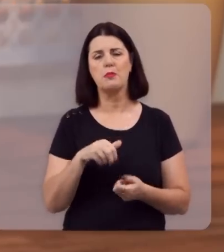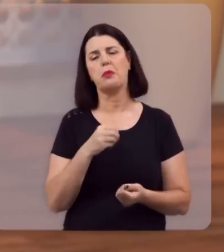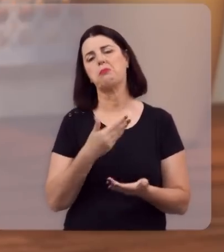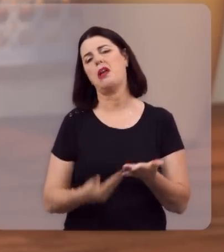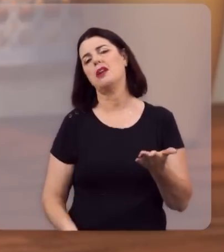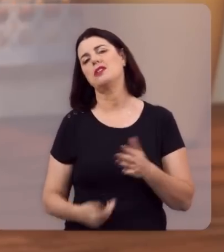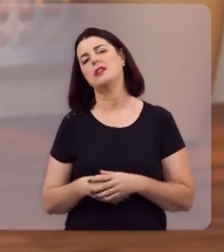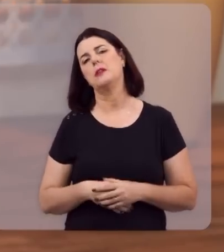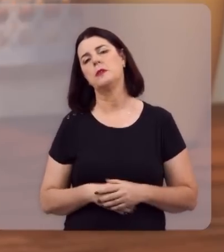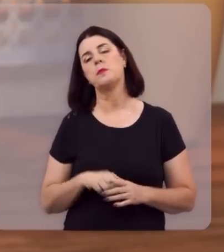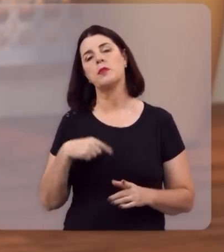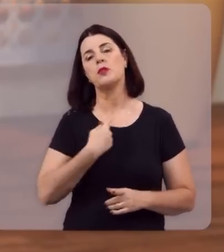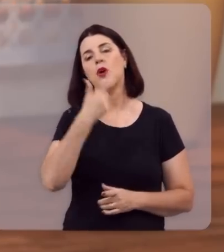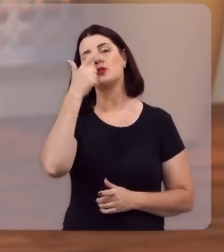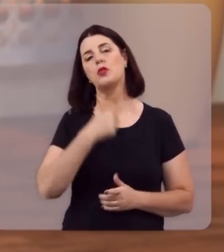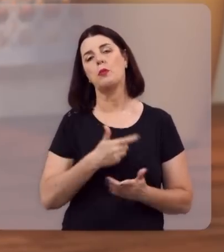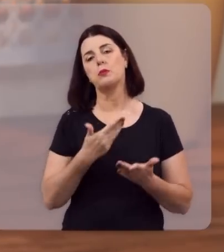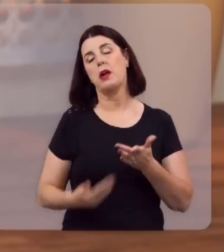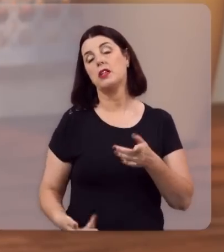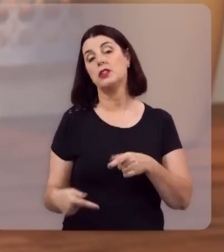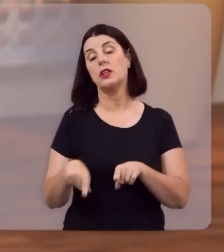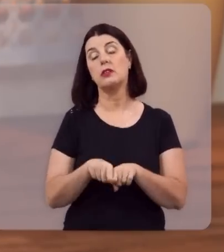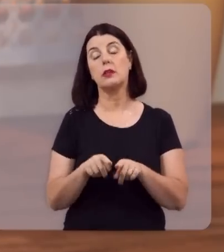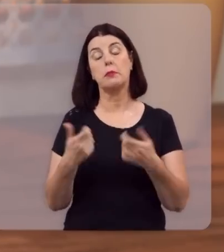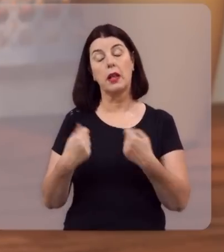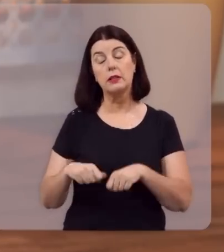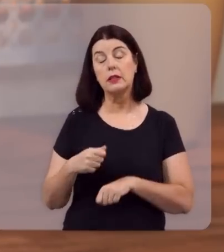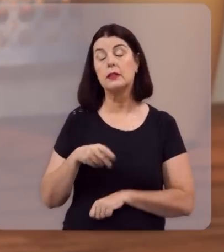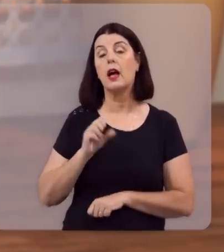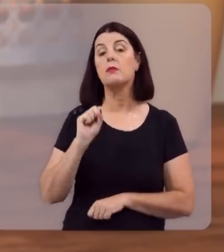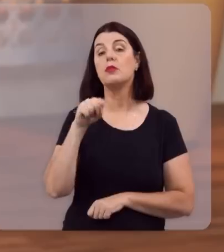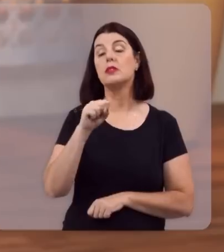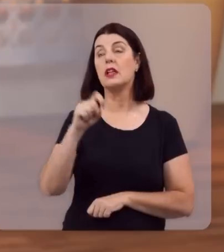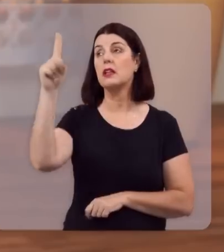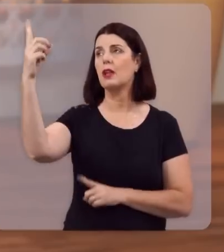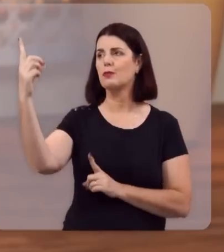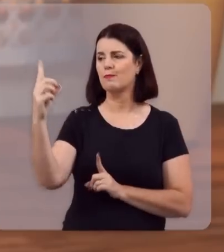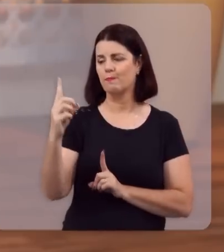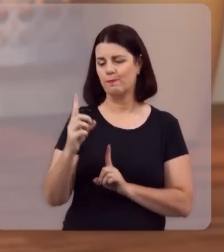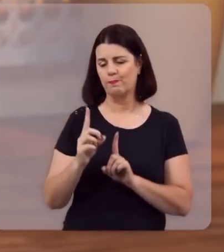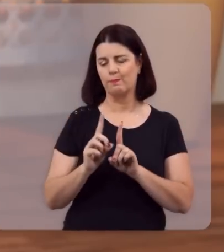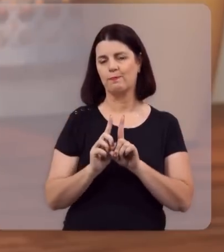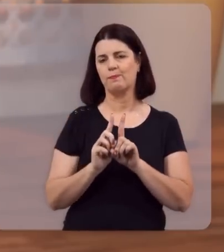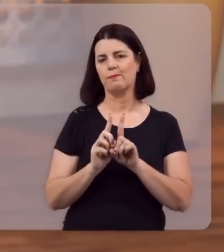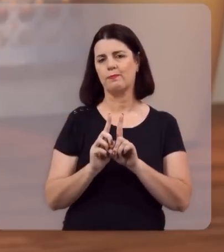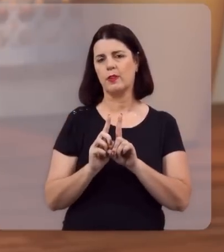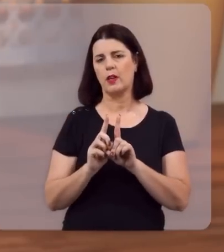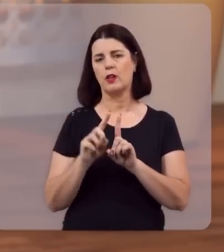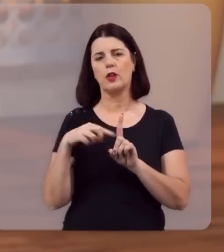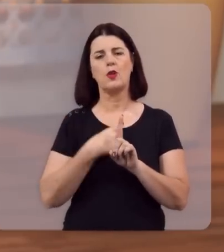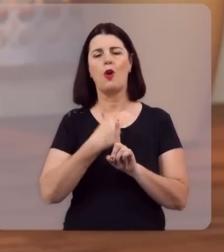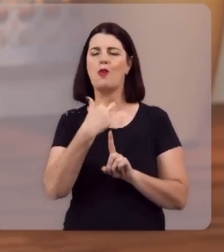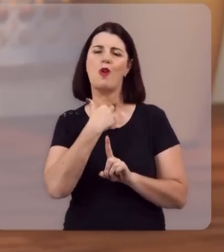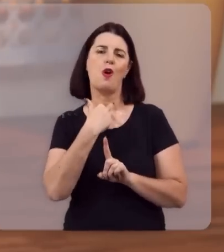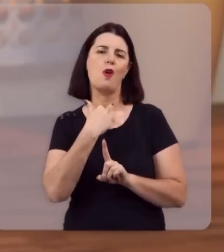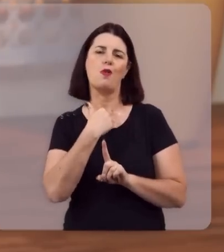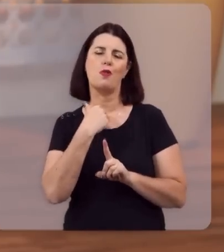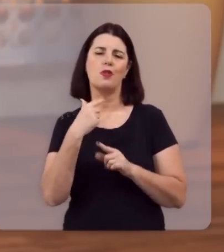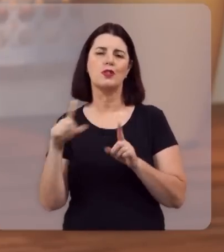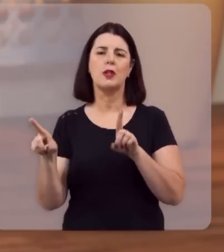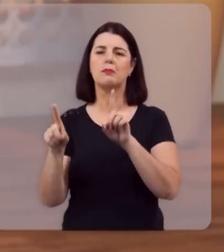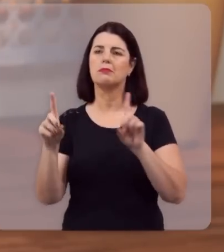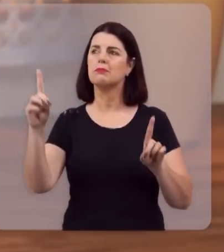nesse mundo caído e somos pessoas caídas daí precisamos tanto sim que Deus se aproxime de nós Porque nós não conseguimos